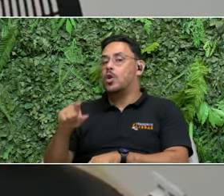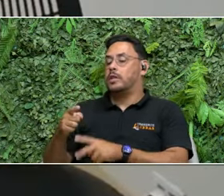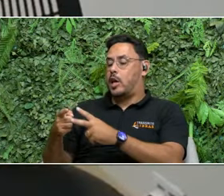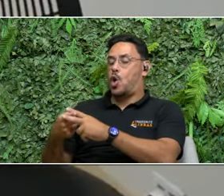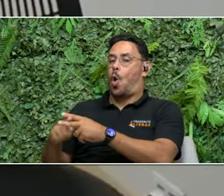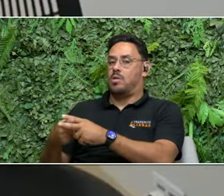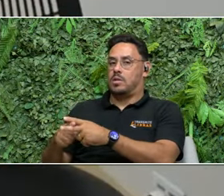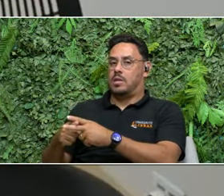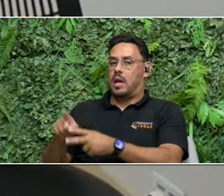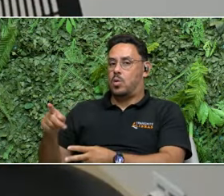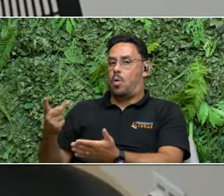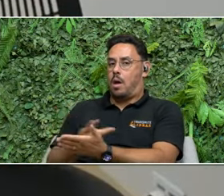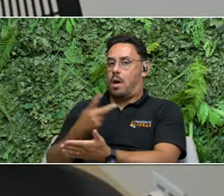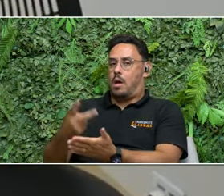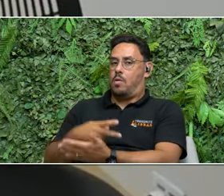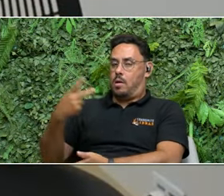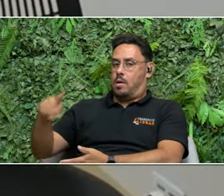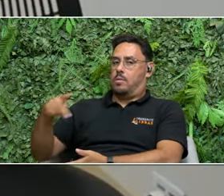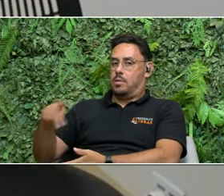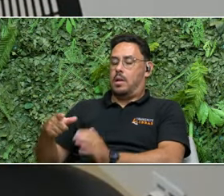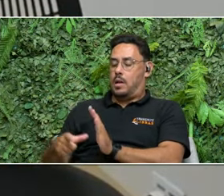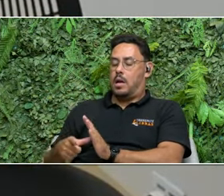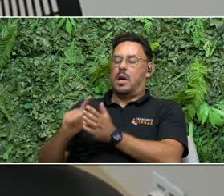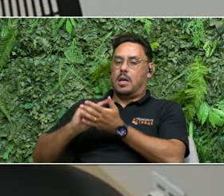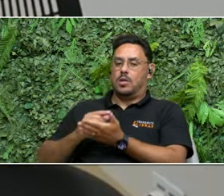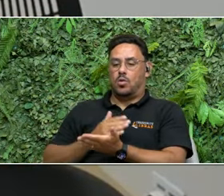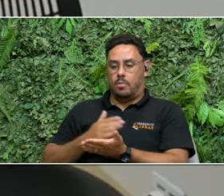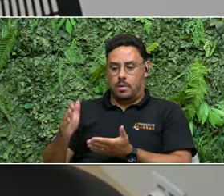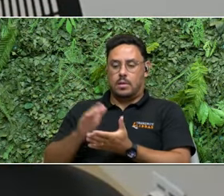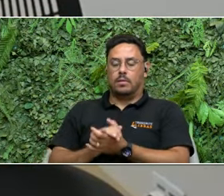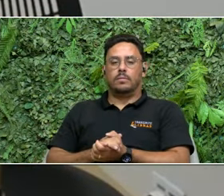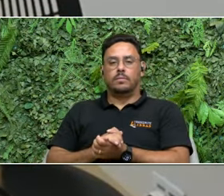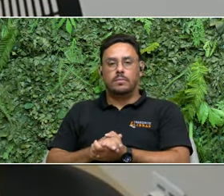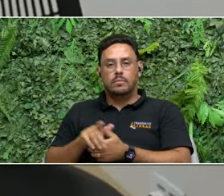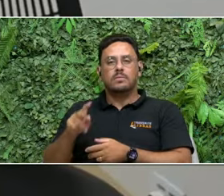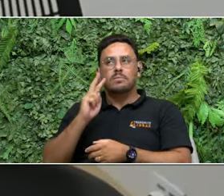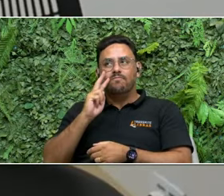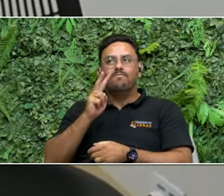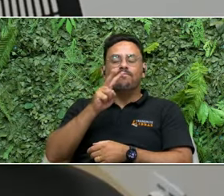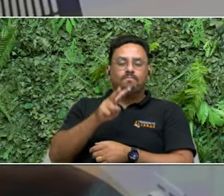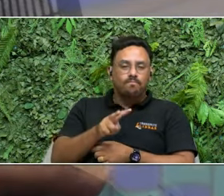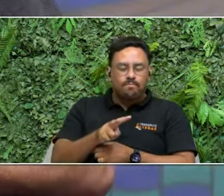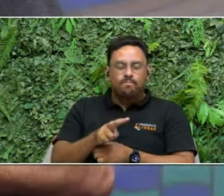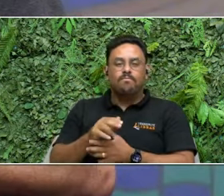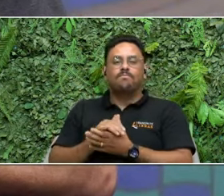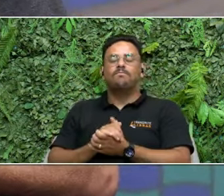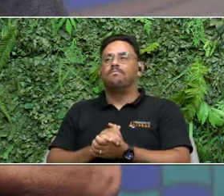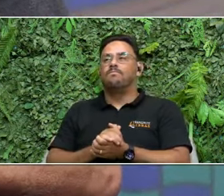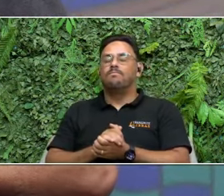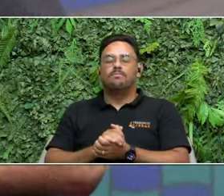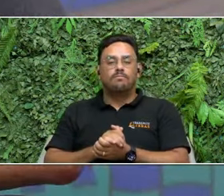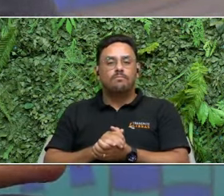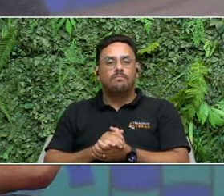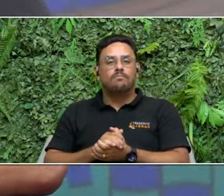lambanças que ele fez antes da partida começar Bob Pois é vocês estão observando aí